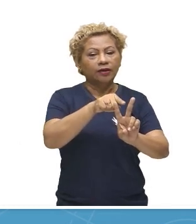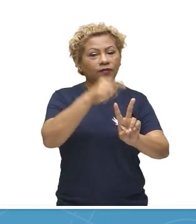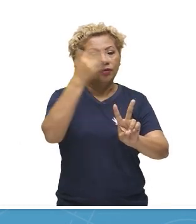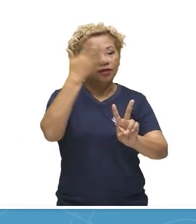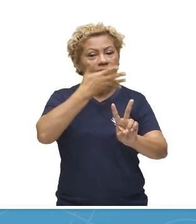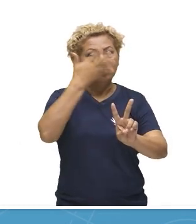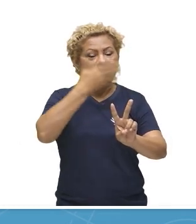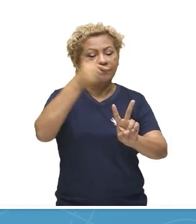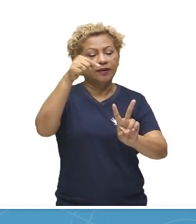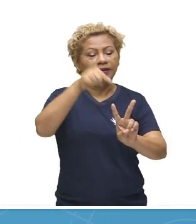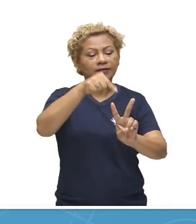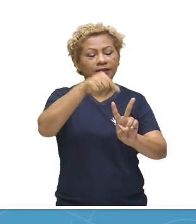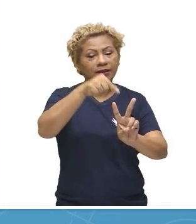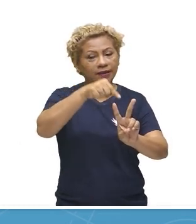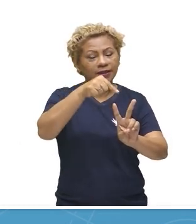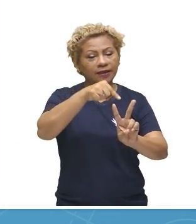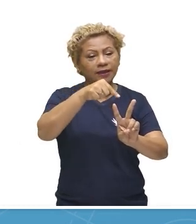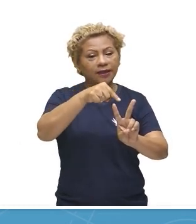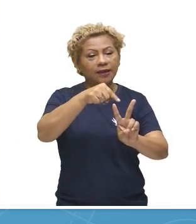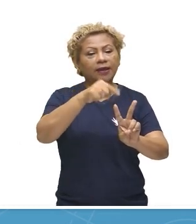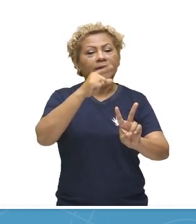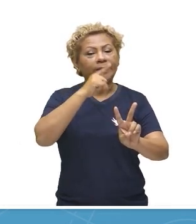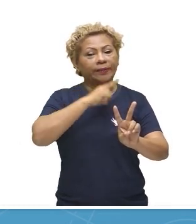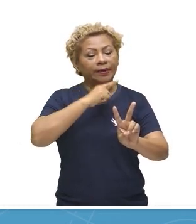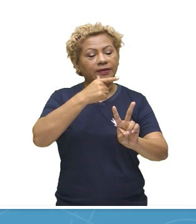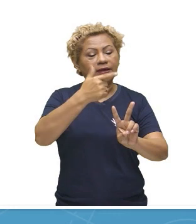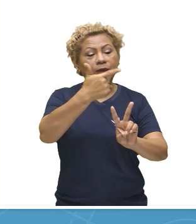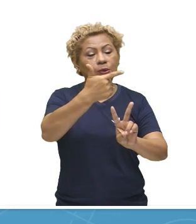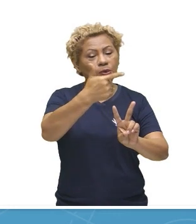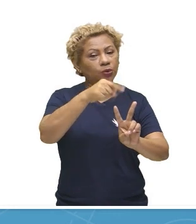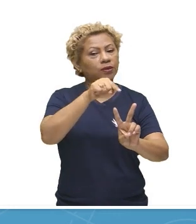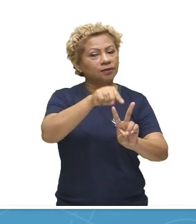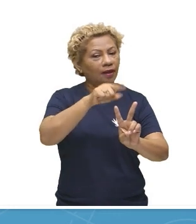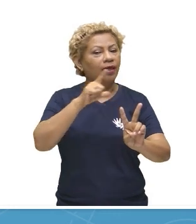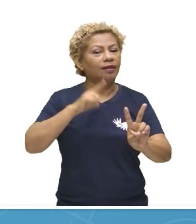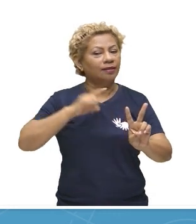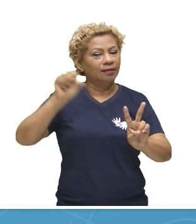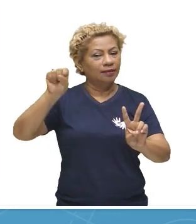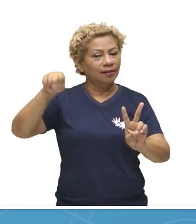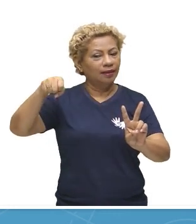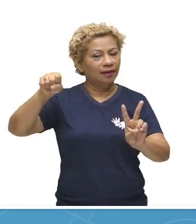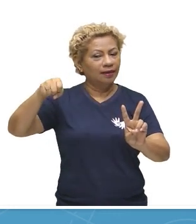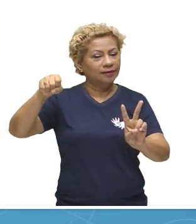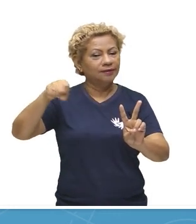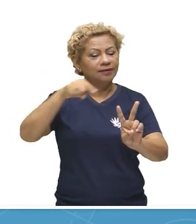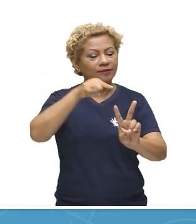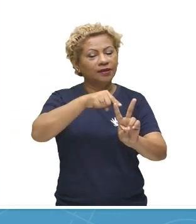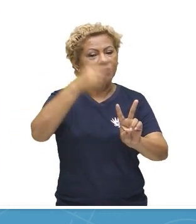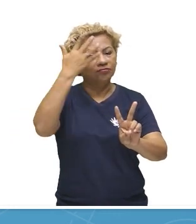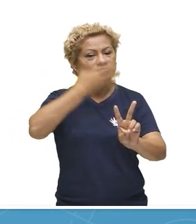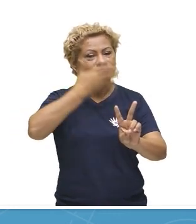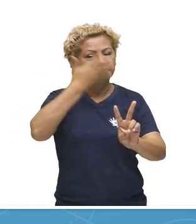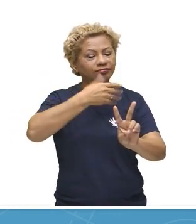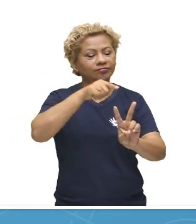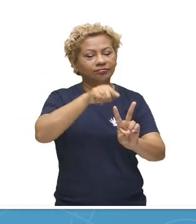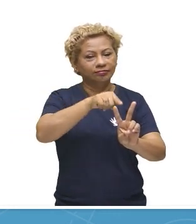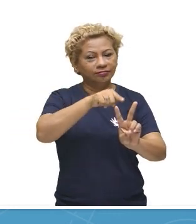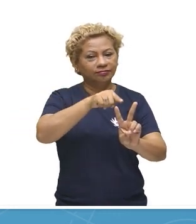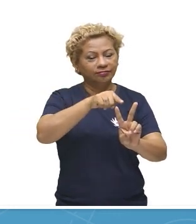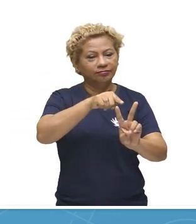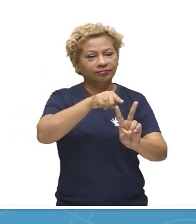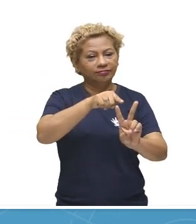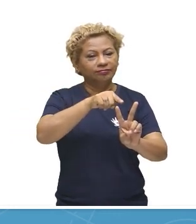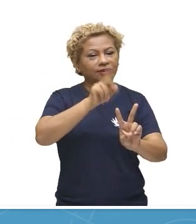está visível, não quer dizer que ele não exista. Muito pelo contrário. Por ele não estar visível, ou seja, ele